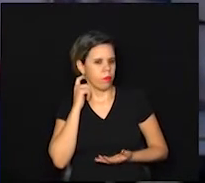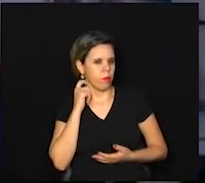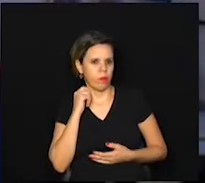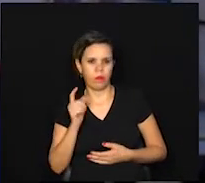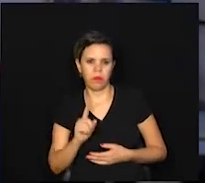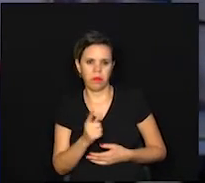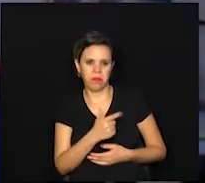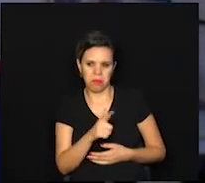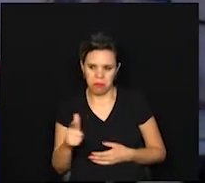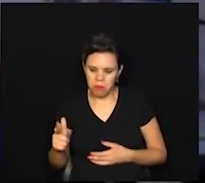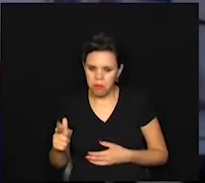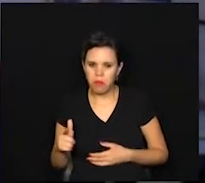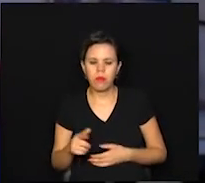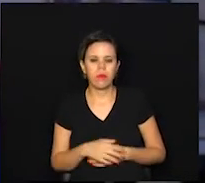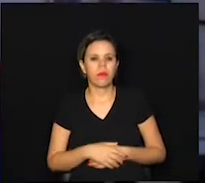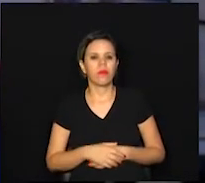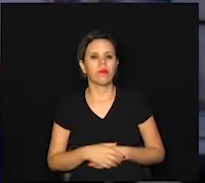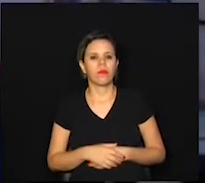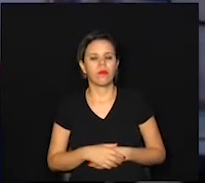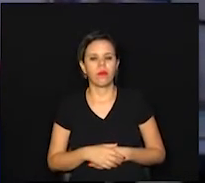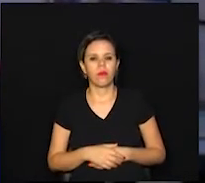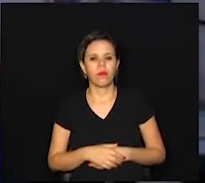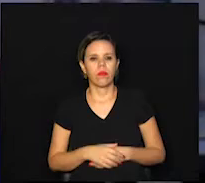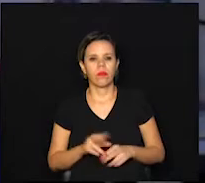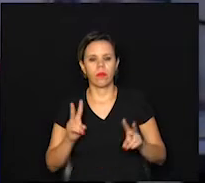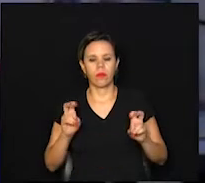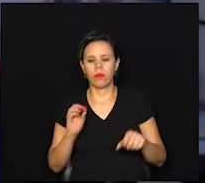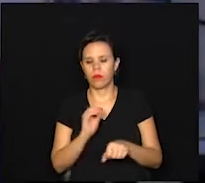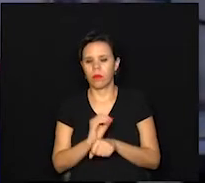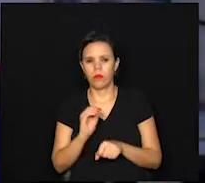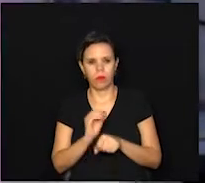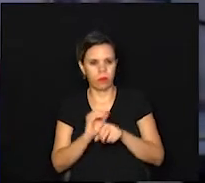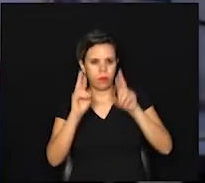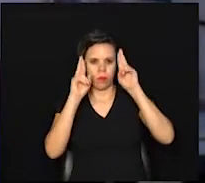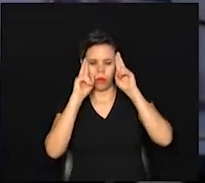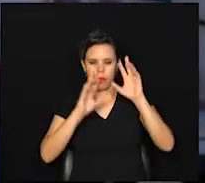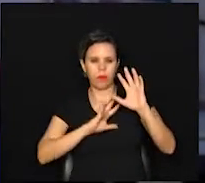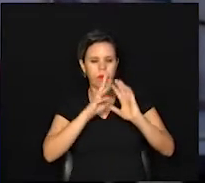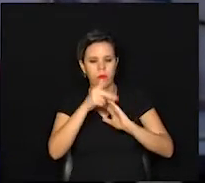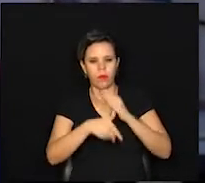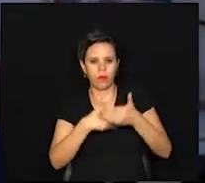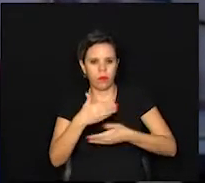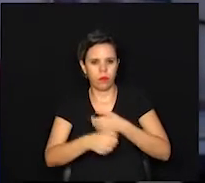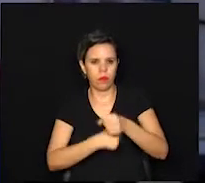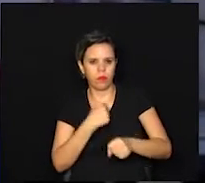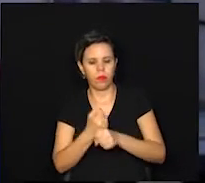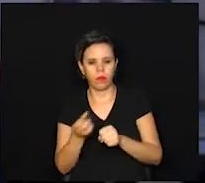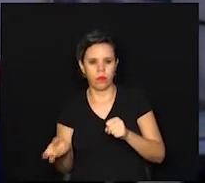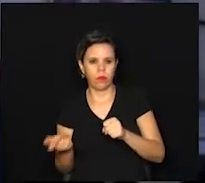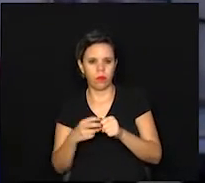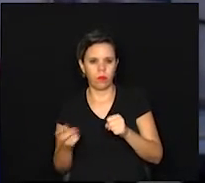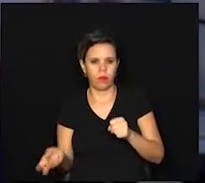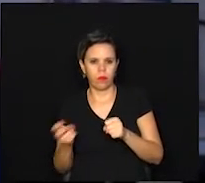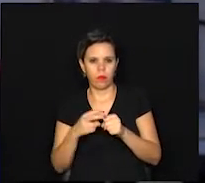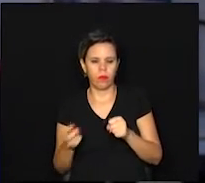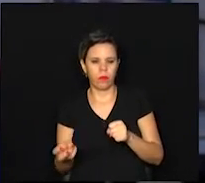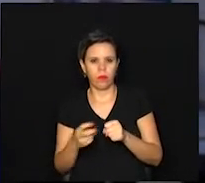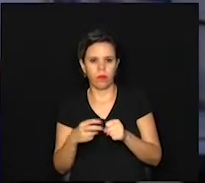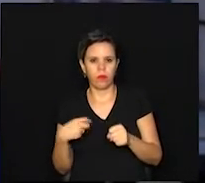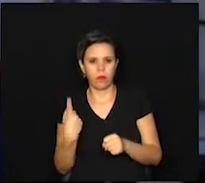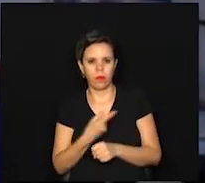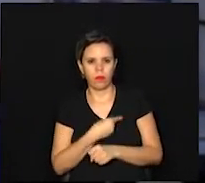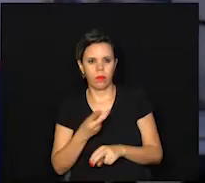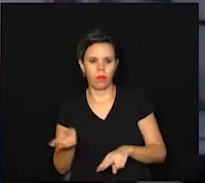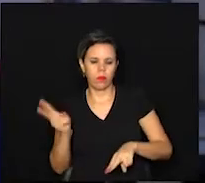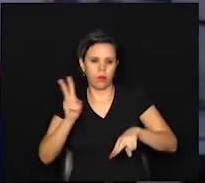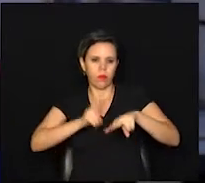não tiver uma relação diferente com a questão ambiental, a cada ano vai ter um vírus que vai botar a gente